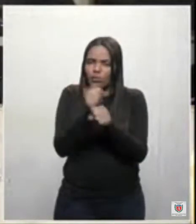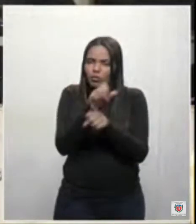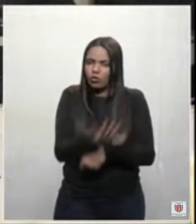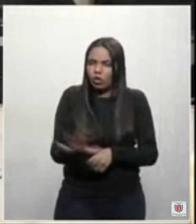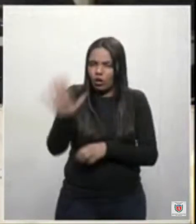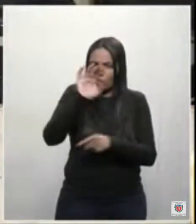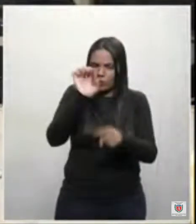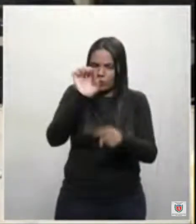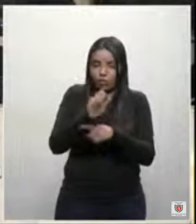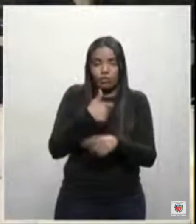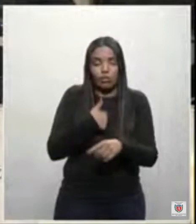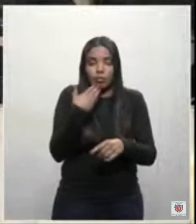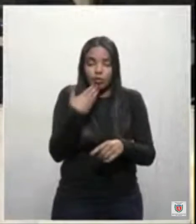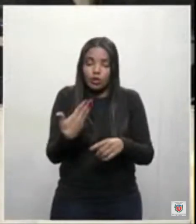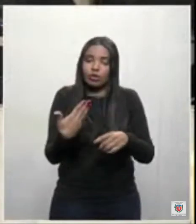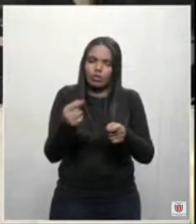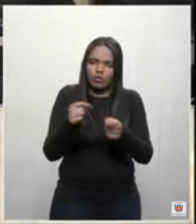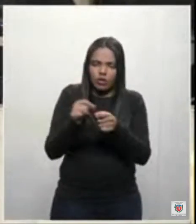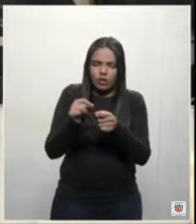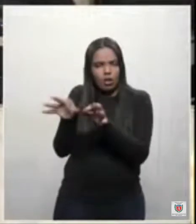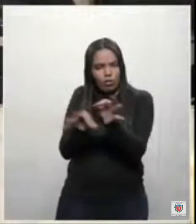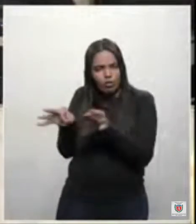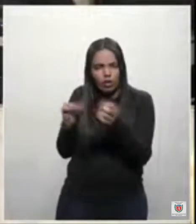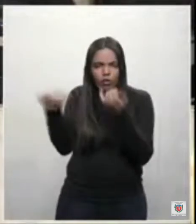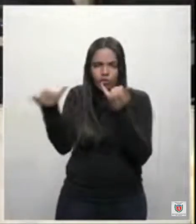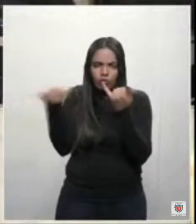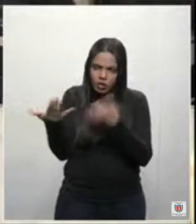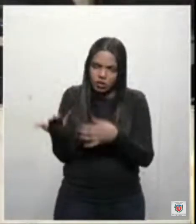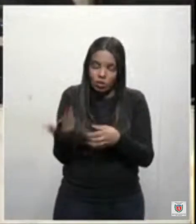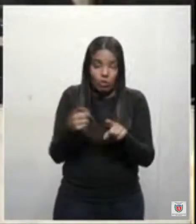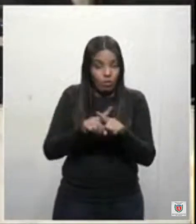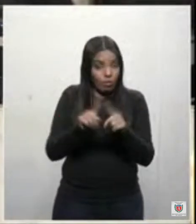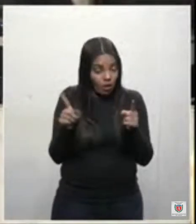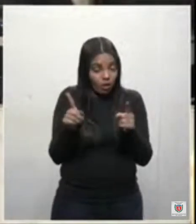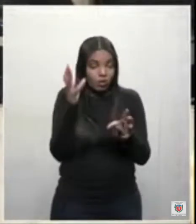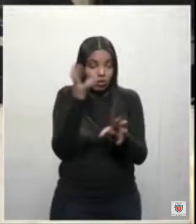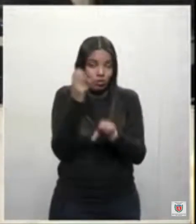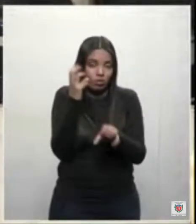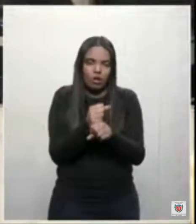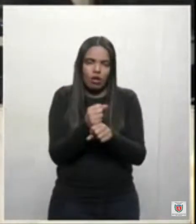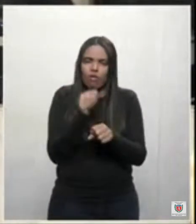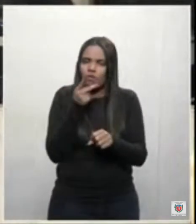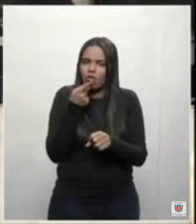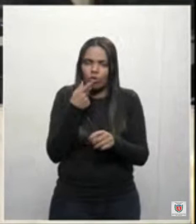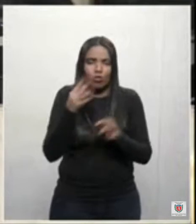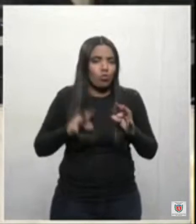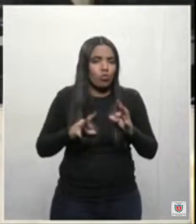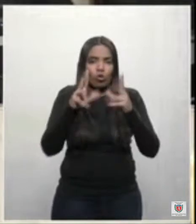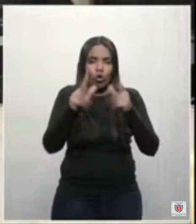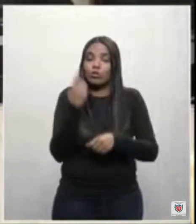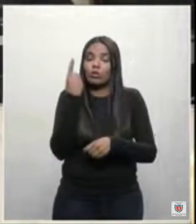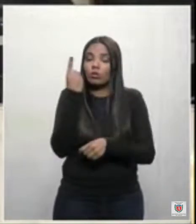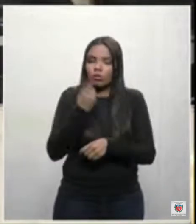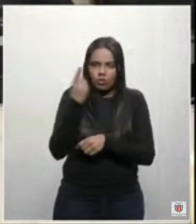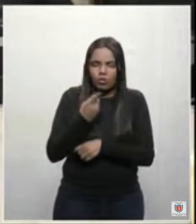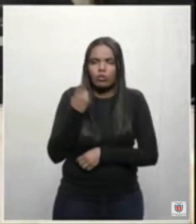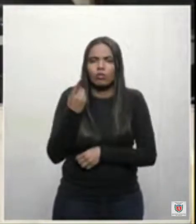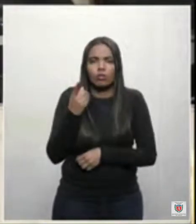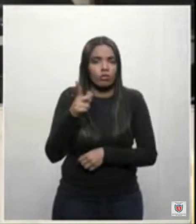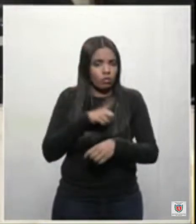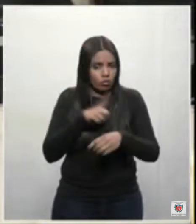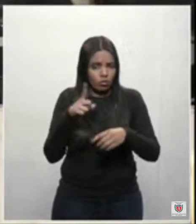análise sobre as informações que estão disponíveis. E ela foi identificado que todos os deputados estão tem